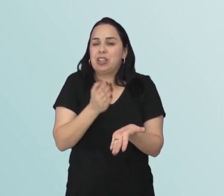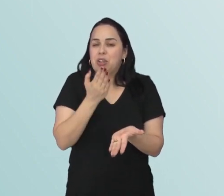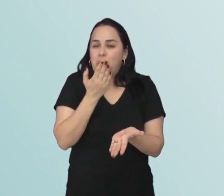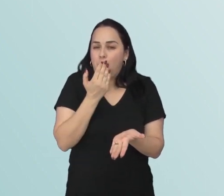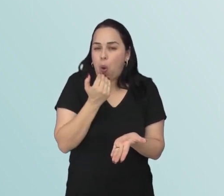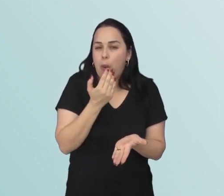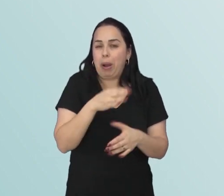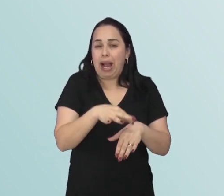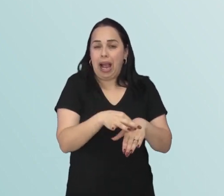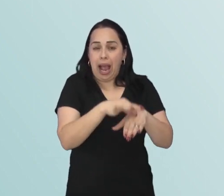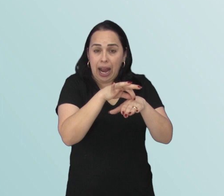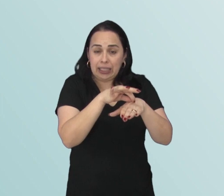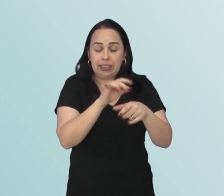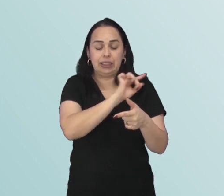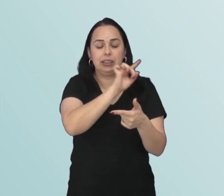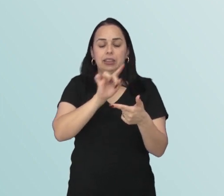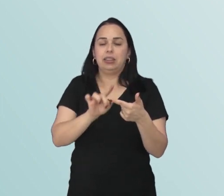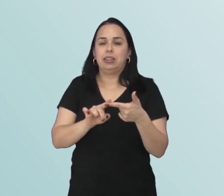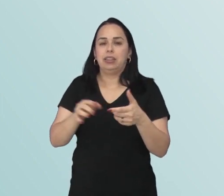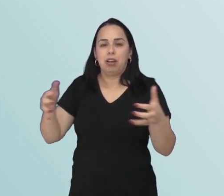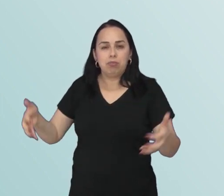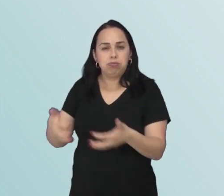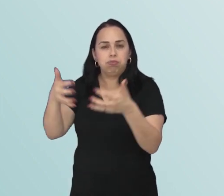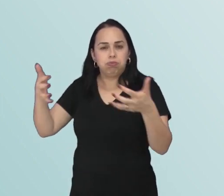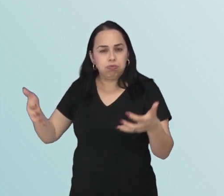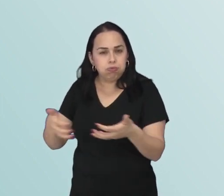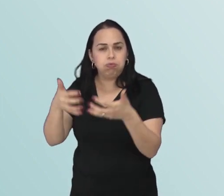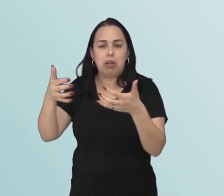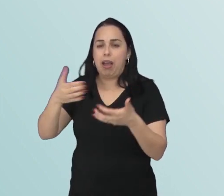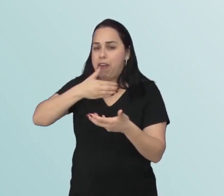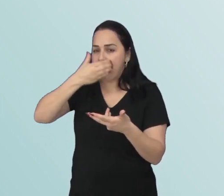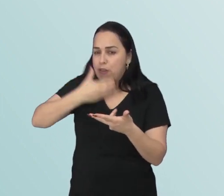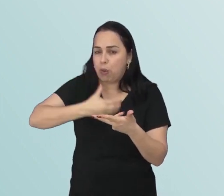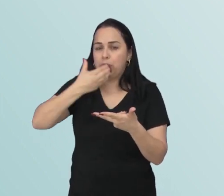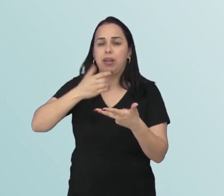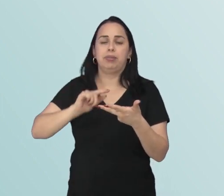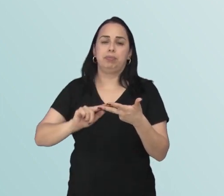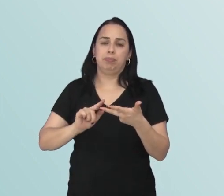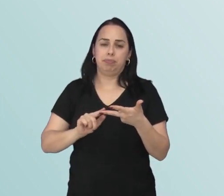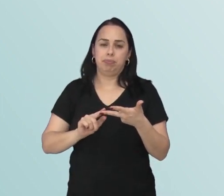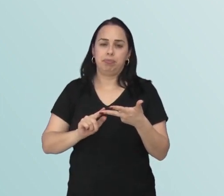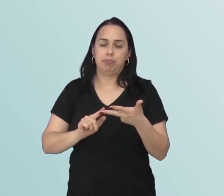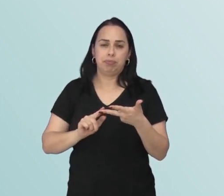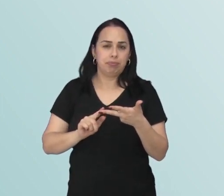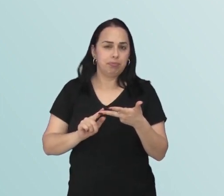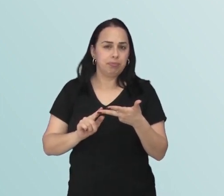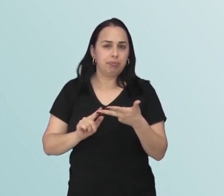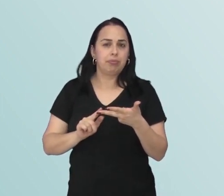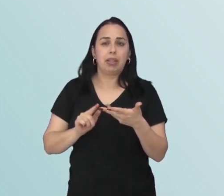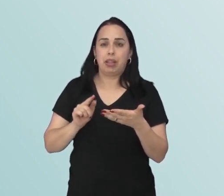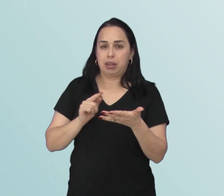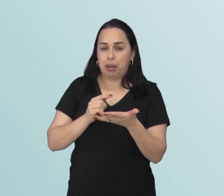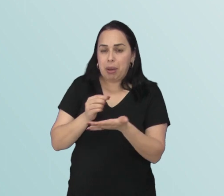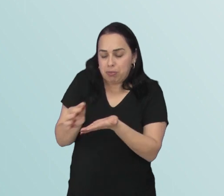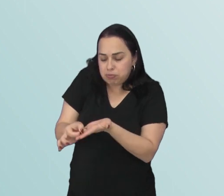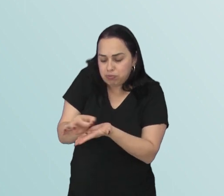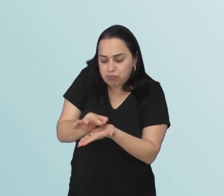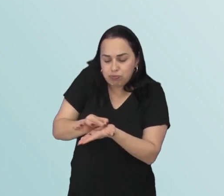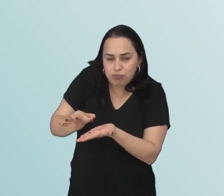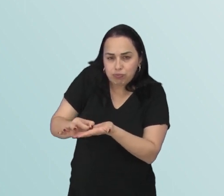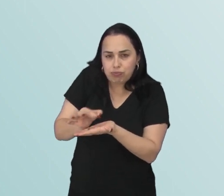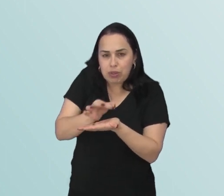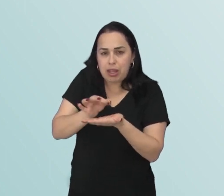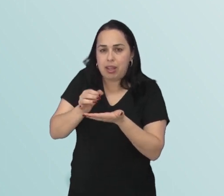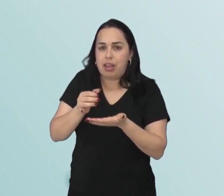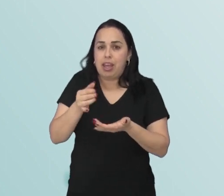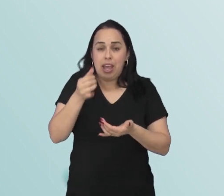origem animal, dê preferência para legumes, verduras, frutas, alguns cereais, mas